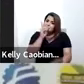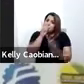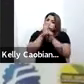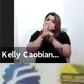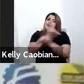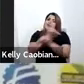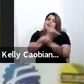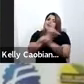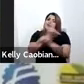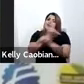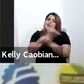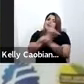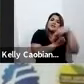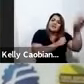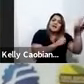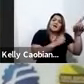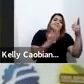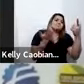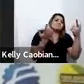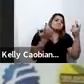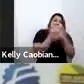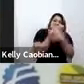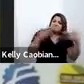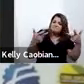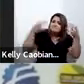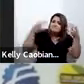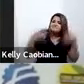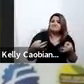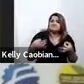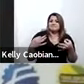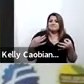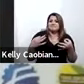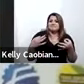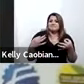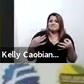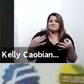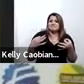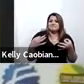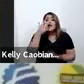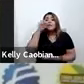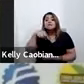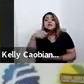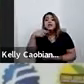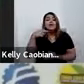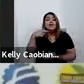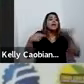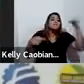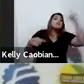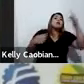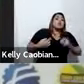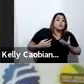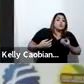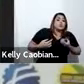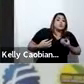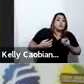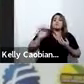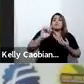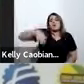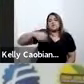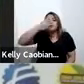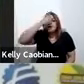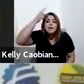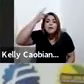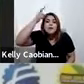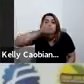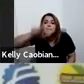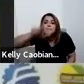de coisas, sabe? Então é isso, eles esqueceram que não eram só números, sabe? Como você falou, agiram assim com a